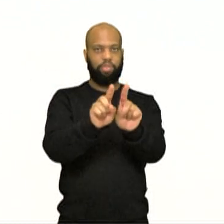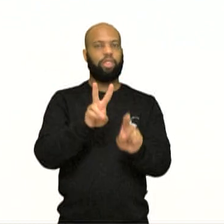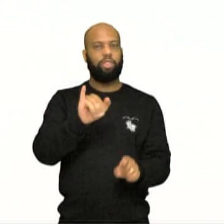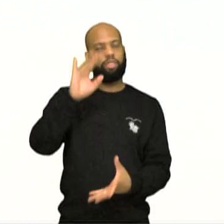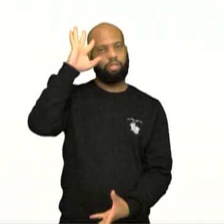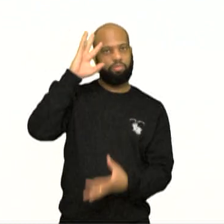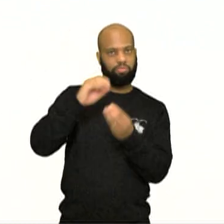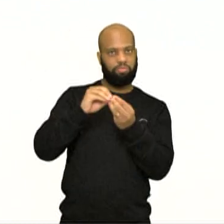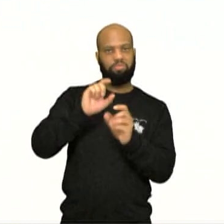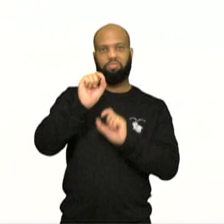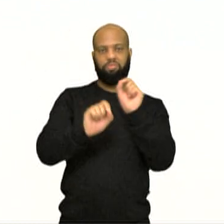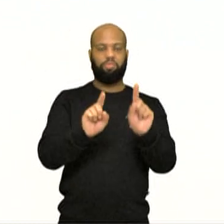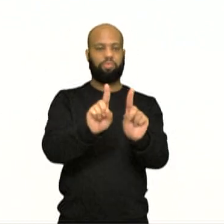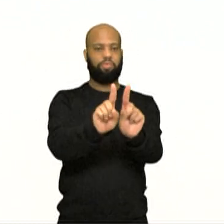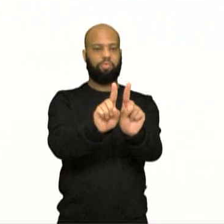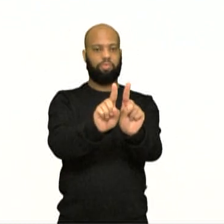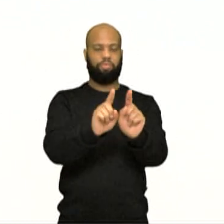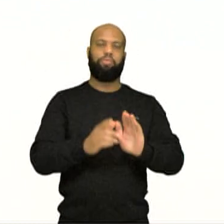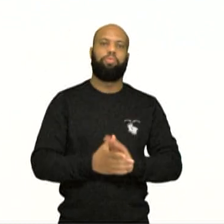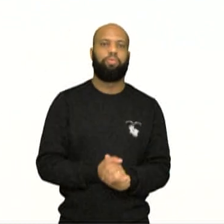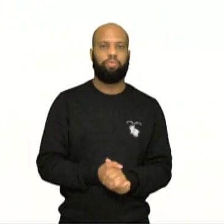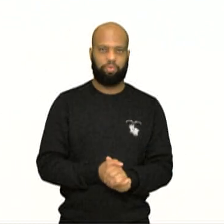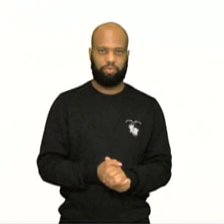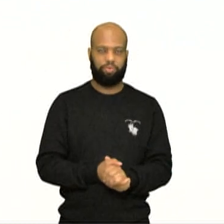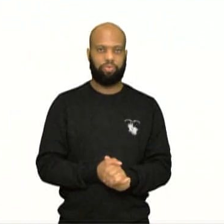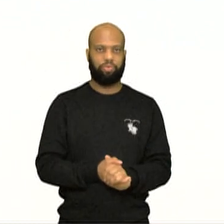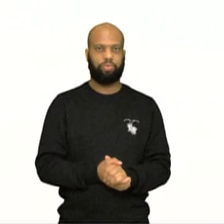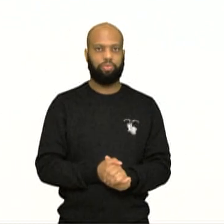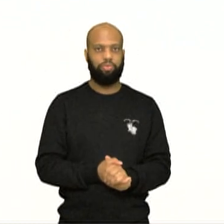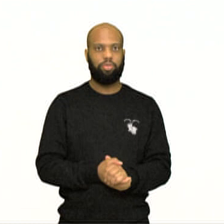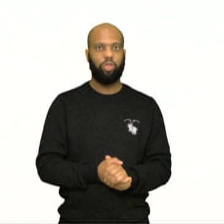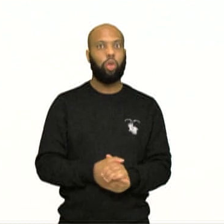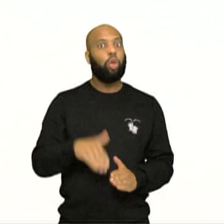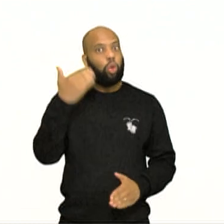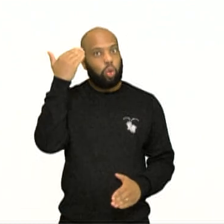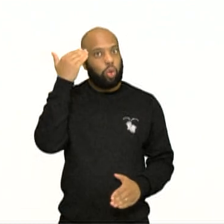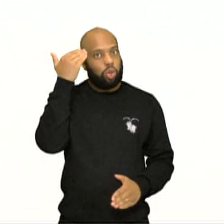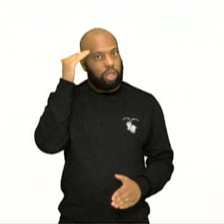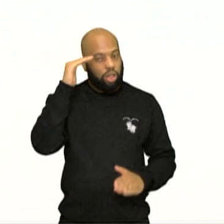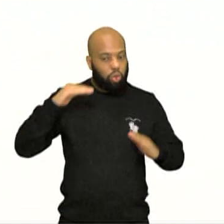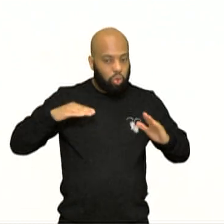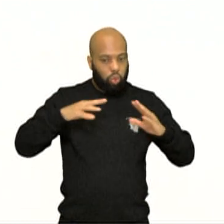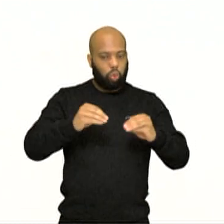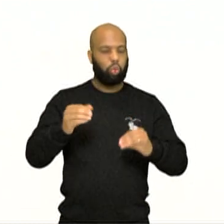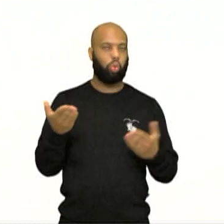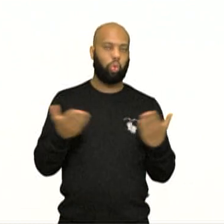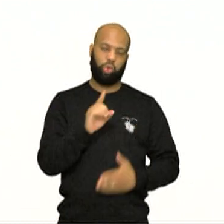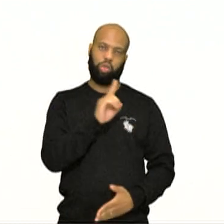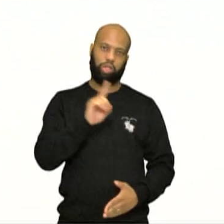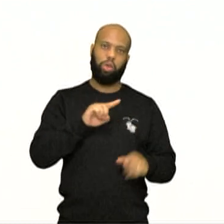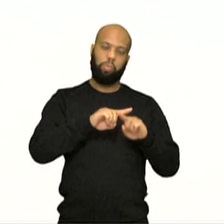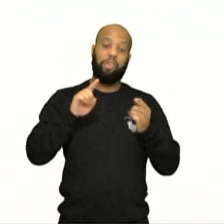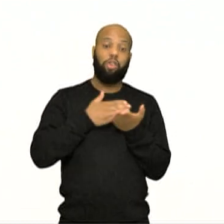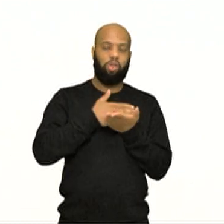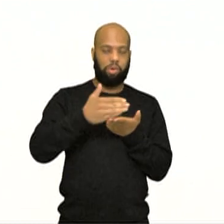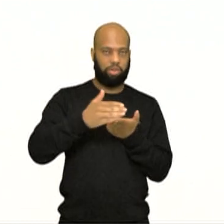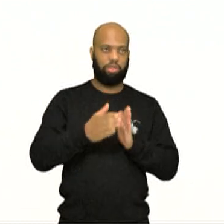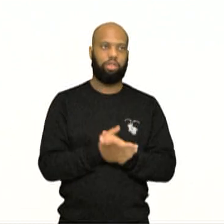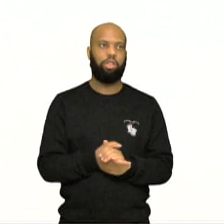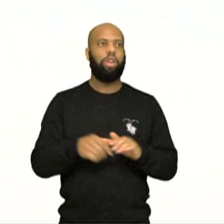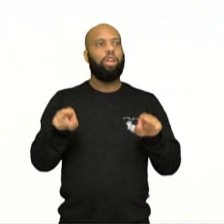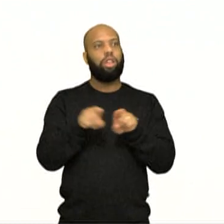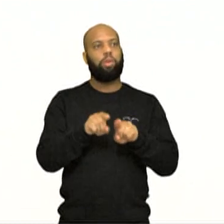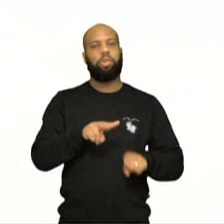esse tal do capacitor, Não vai entender tudo, mas um pouquinho você vai aprender hoje. Entender